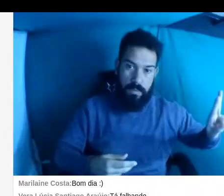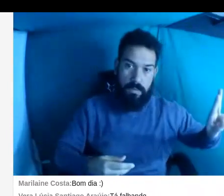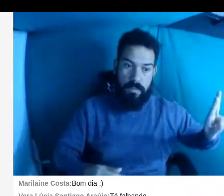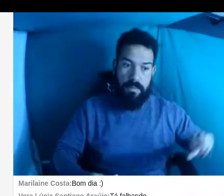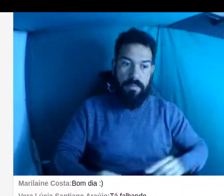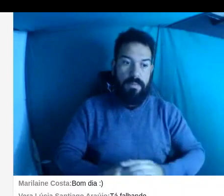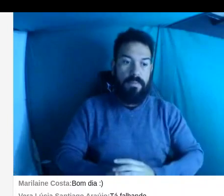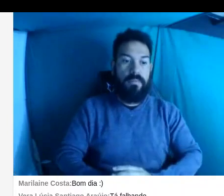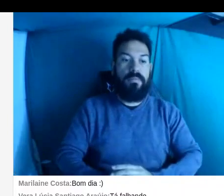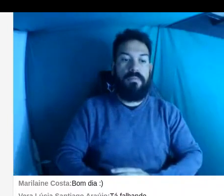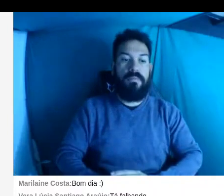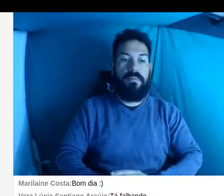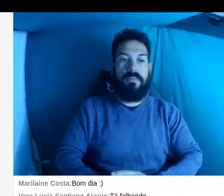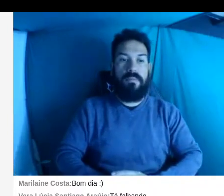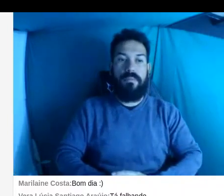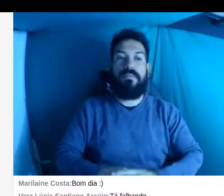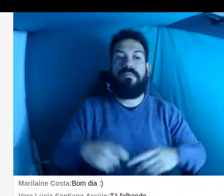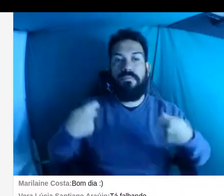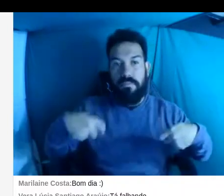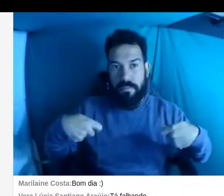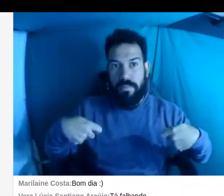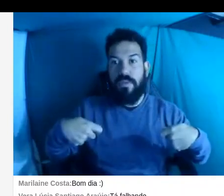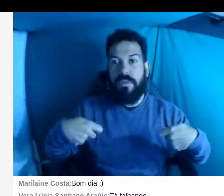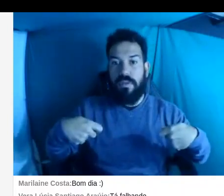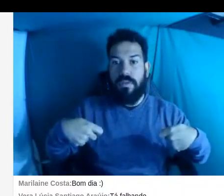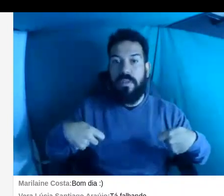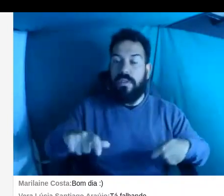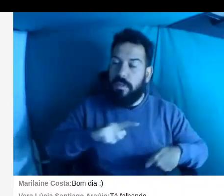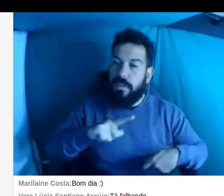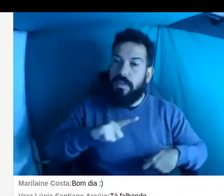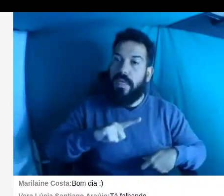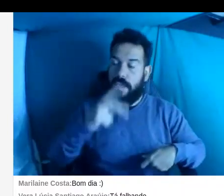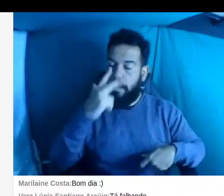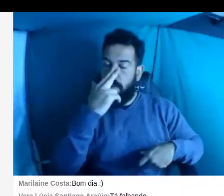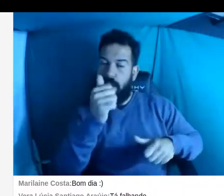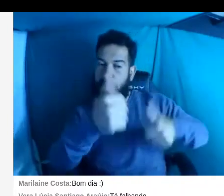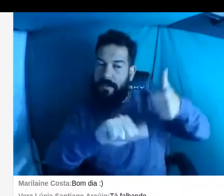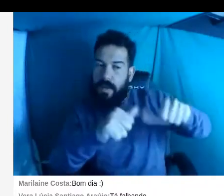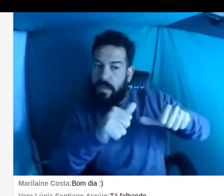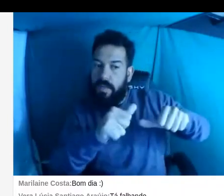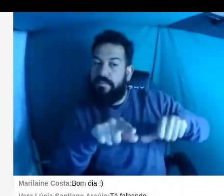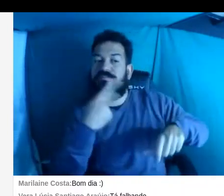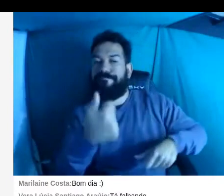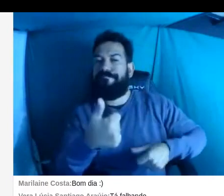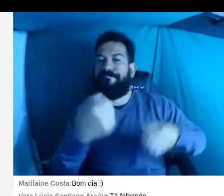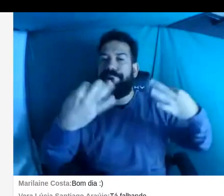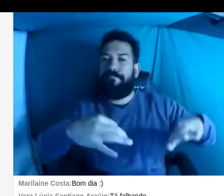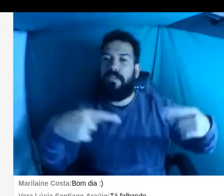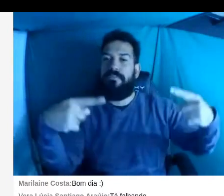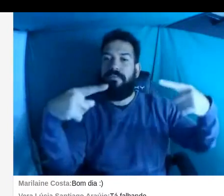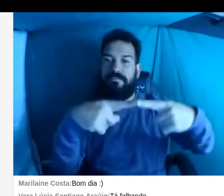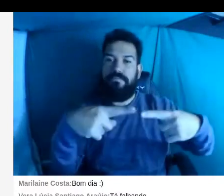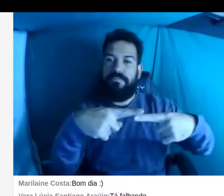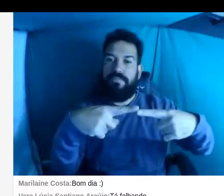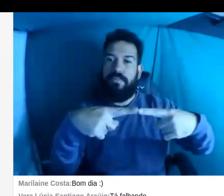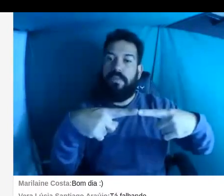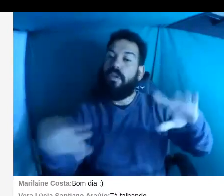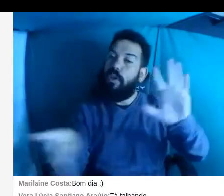Ou seja, é necessário que haja uma validação por parte desse usuário do